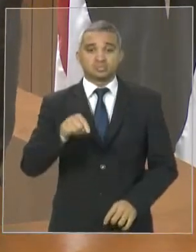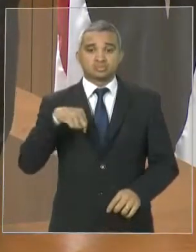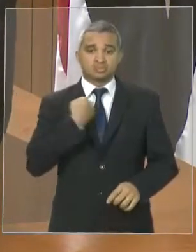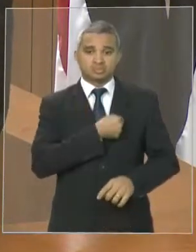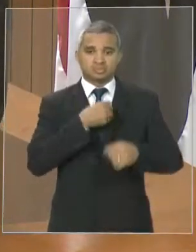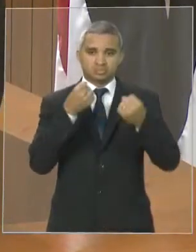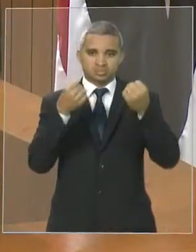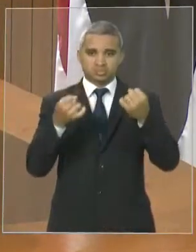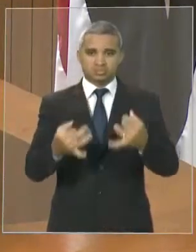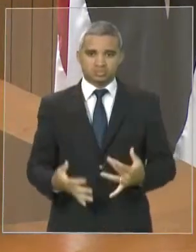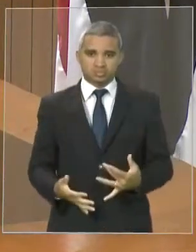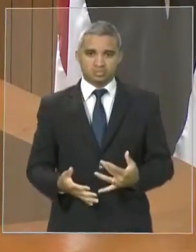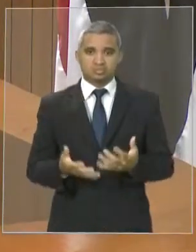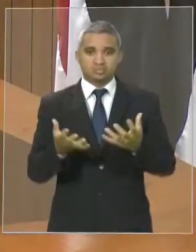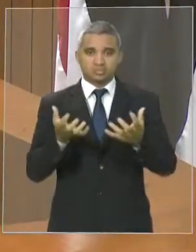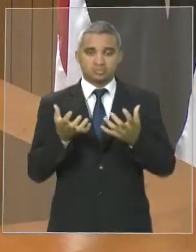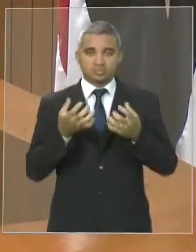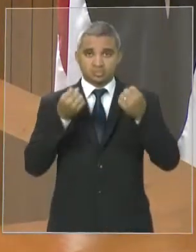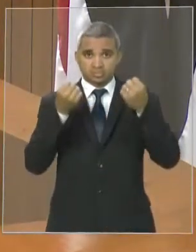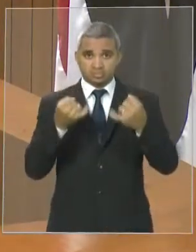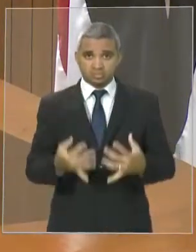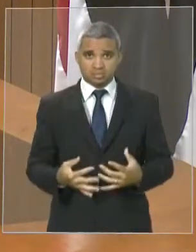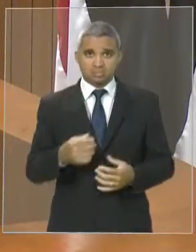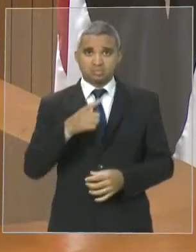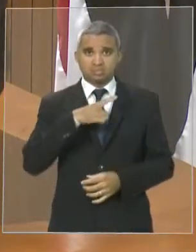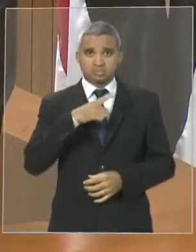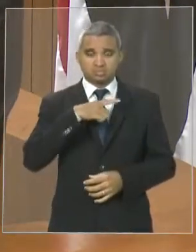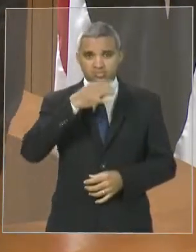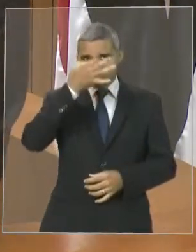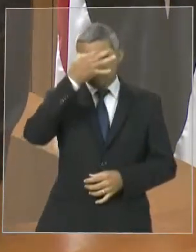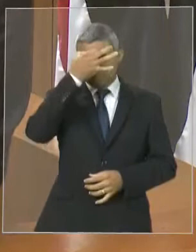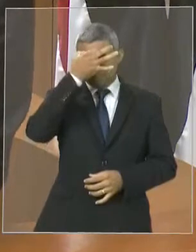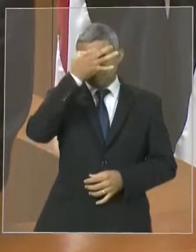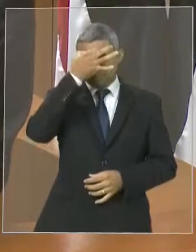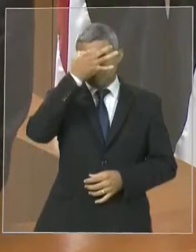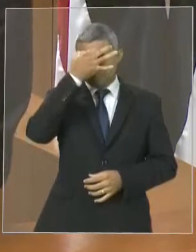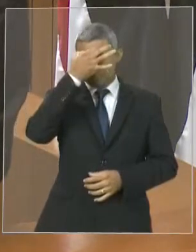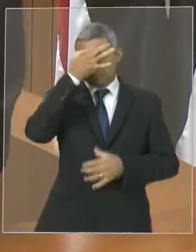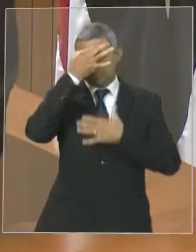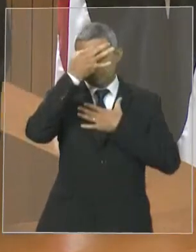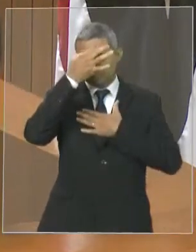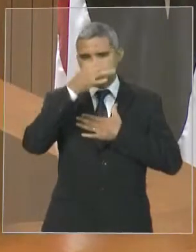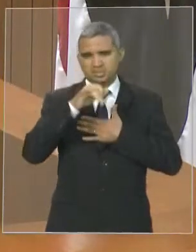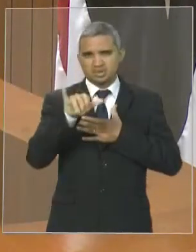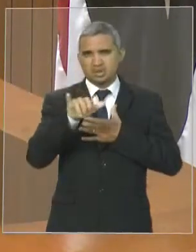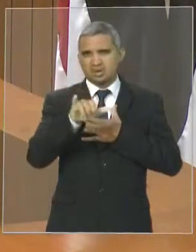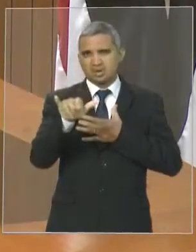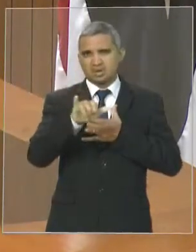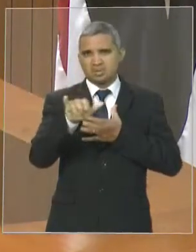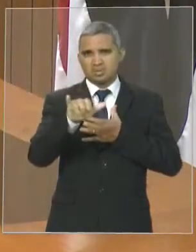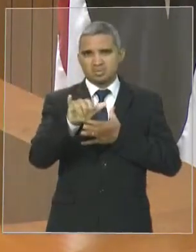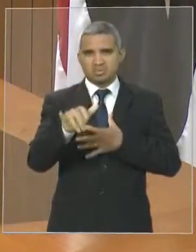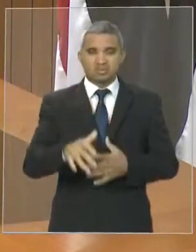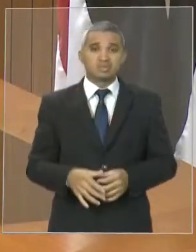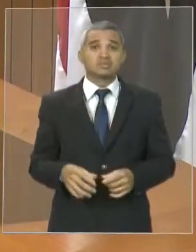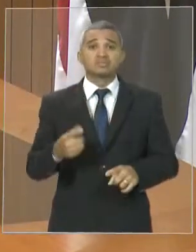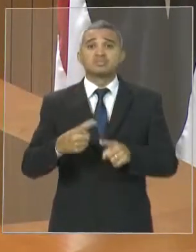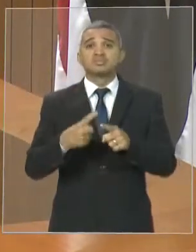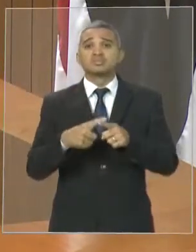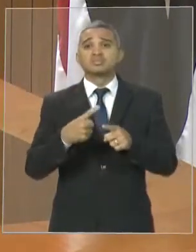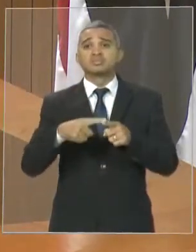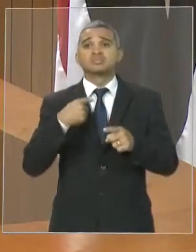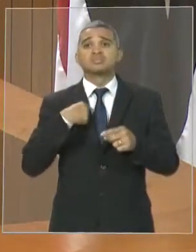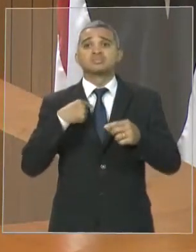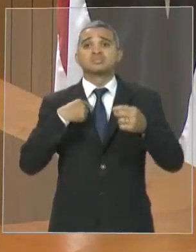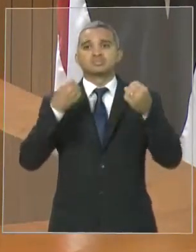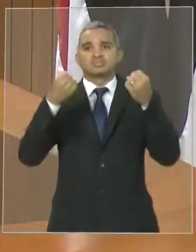presidente, quero dizer a Vossa Excelência que tem minha consciência absolutamente tranquila, porque alertei a esta casa